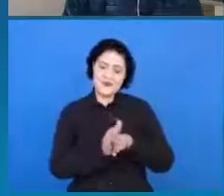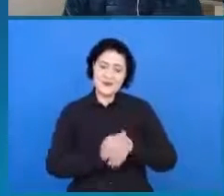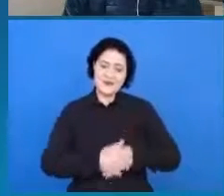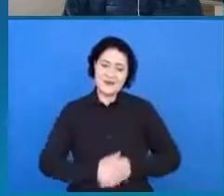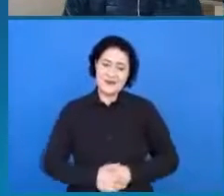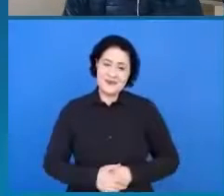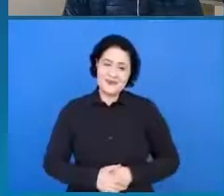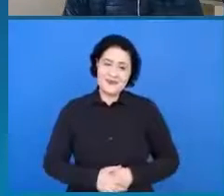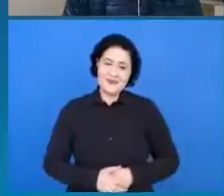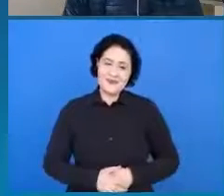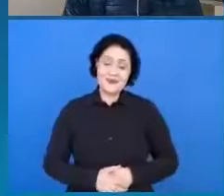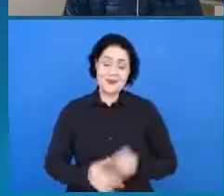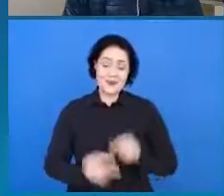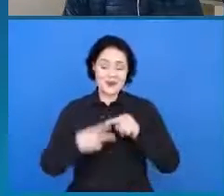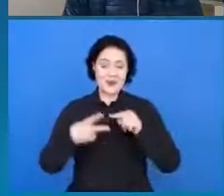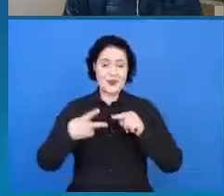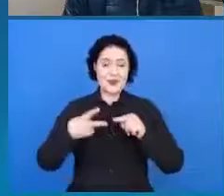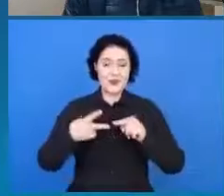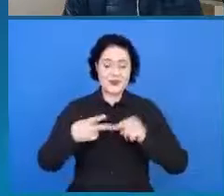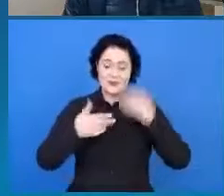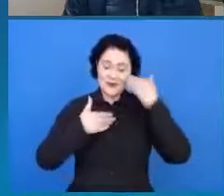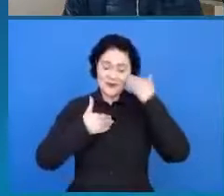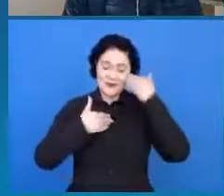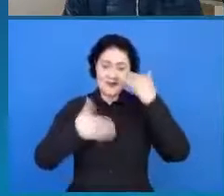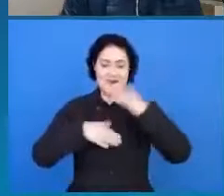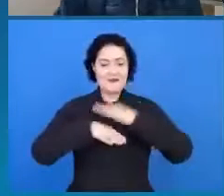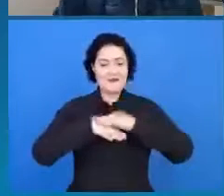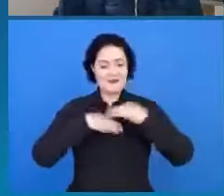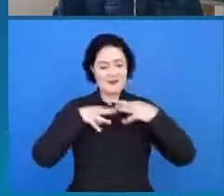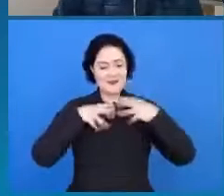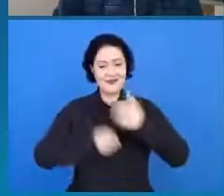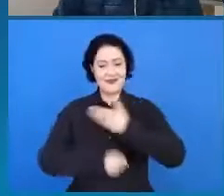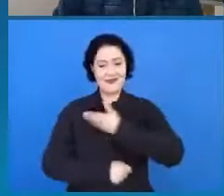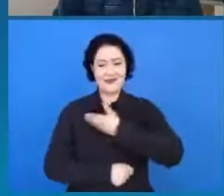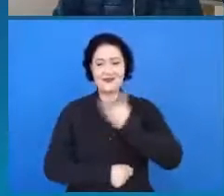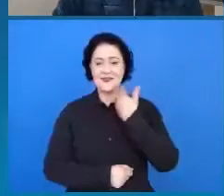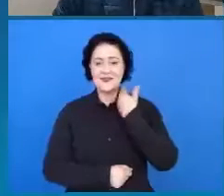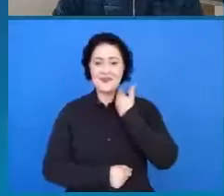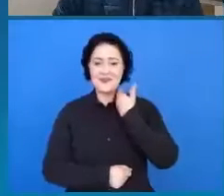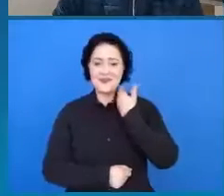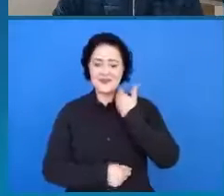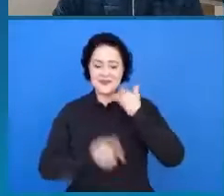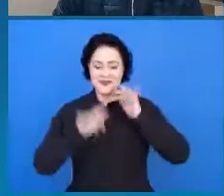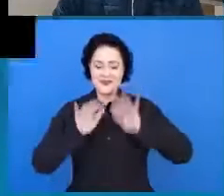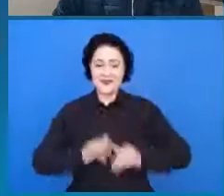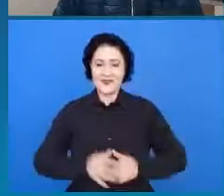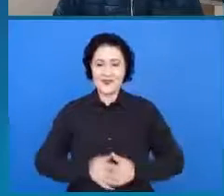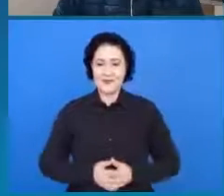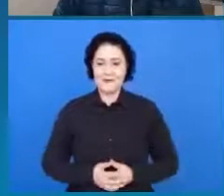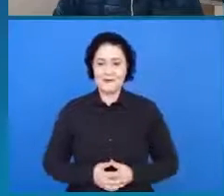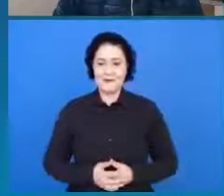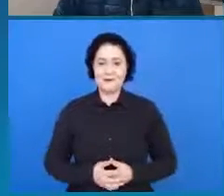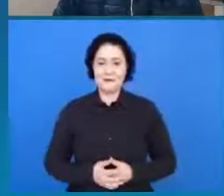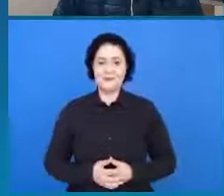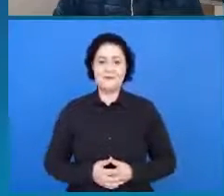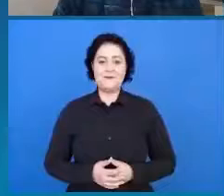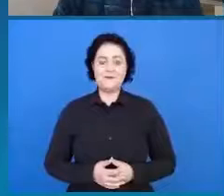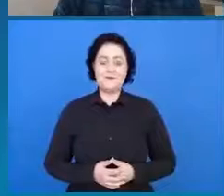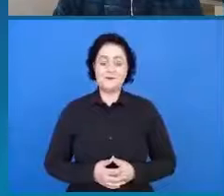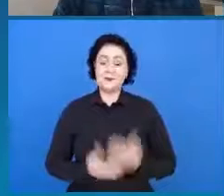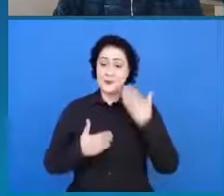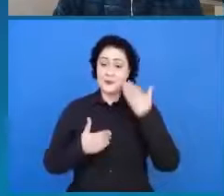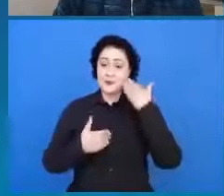não quis fazer essas duas menções agradecendo o carinho de todos os amigos aqui do chat ligado mulher prendada